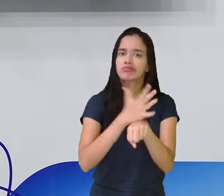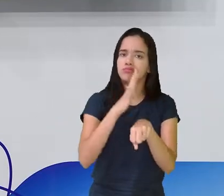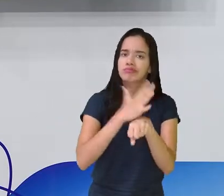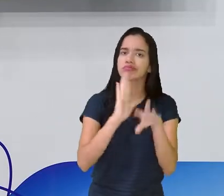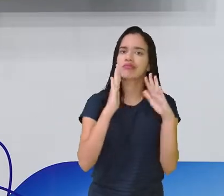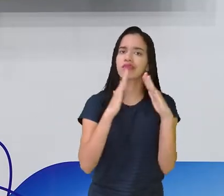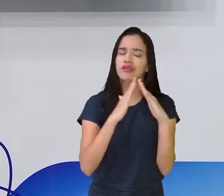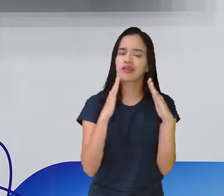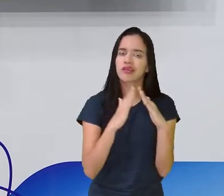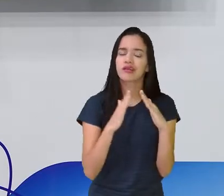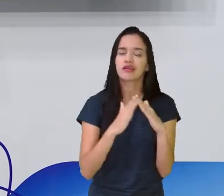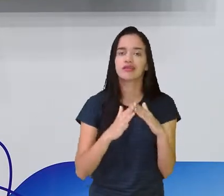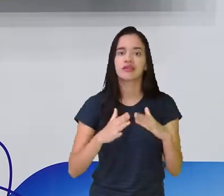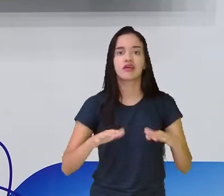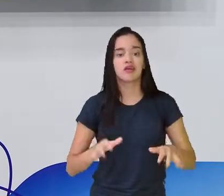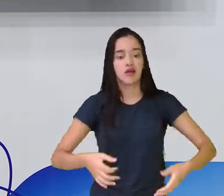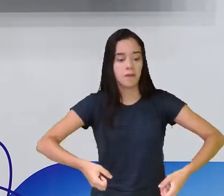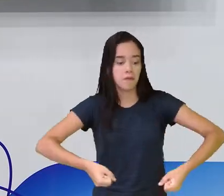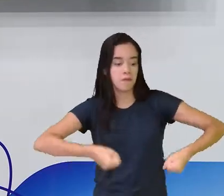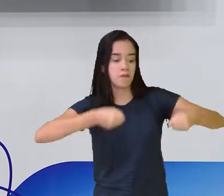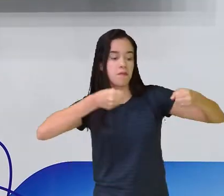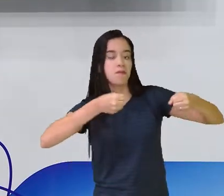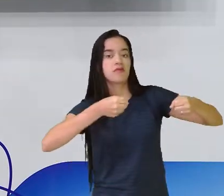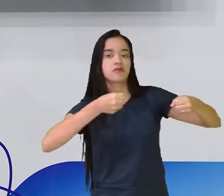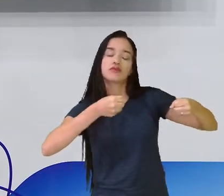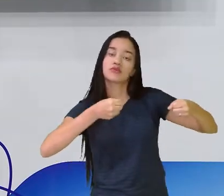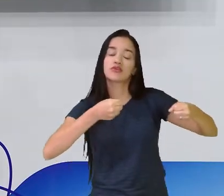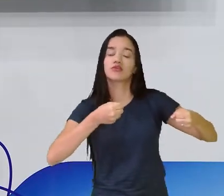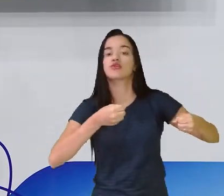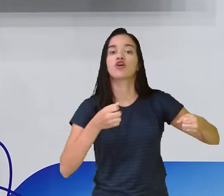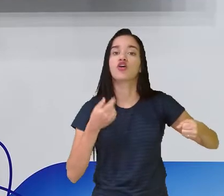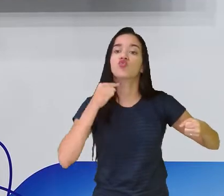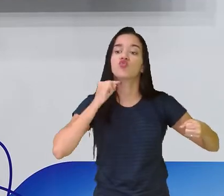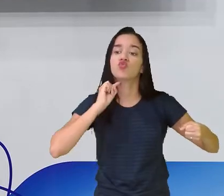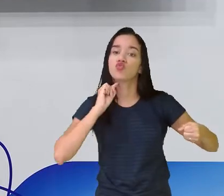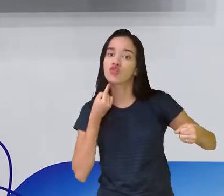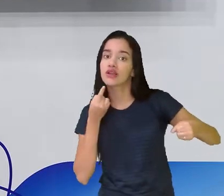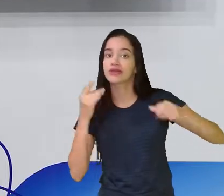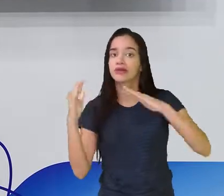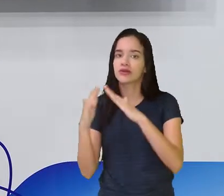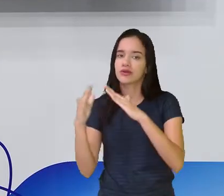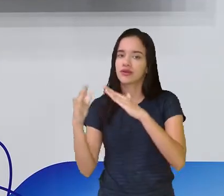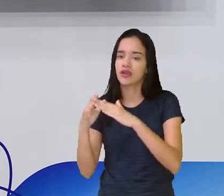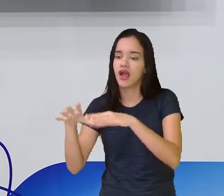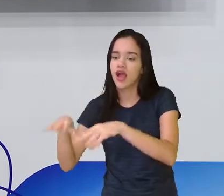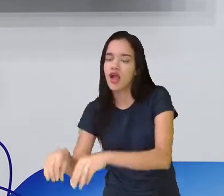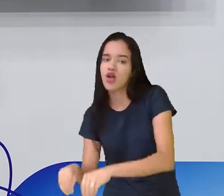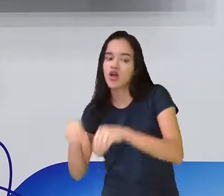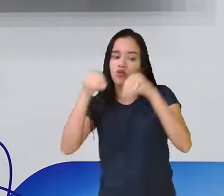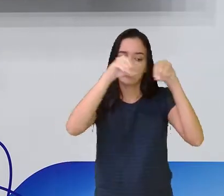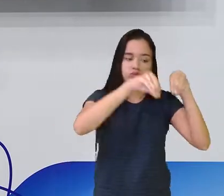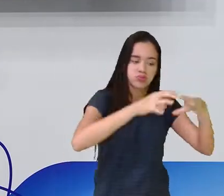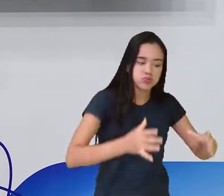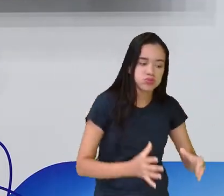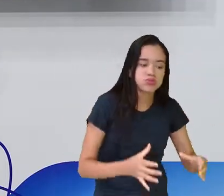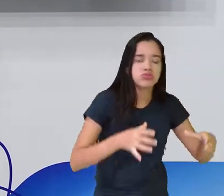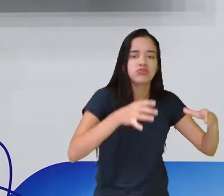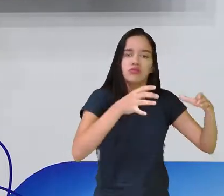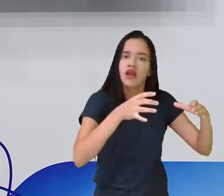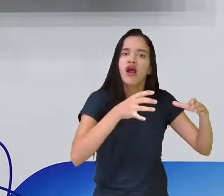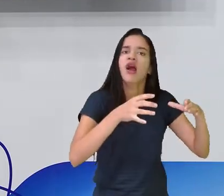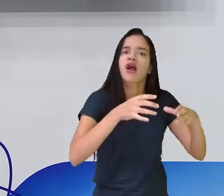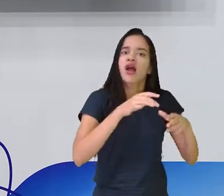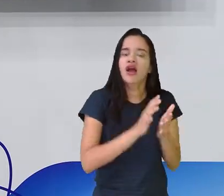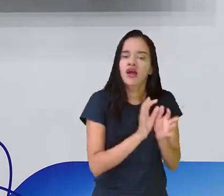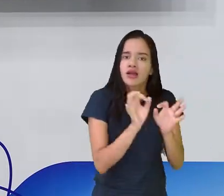sacolinha, separa lixo, o lixo doméstico que a gente fala que é aquele de sujeira da cozinha. Você pode separar